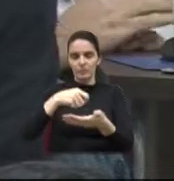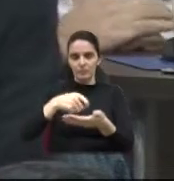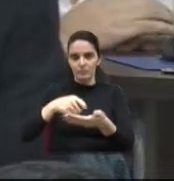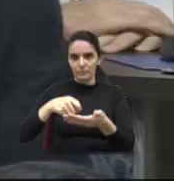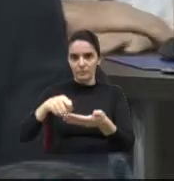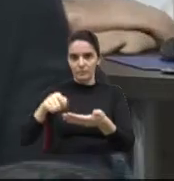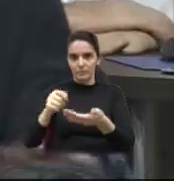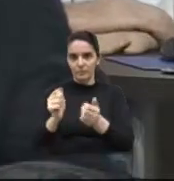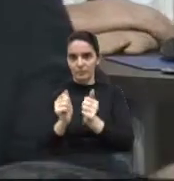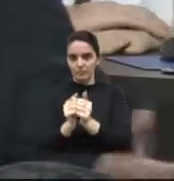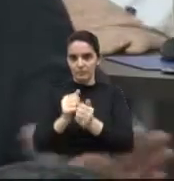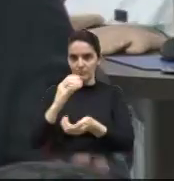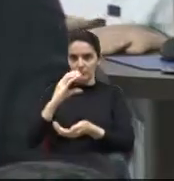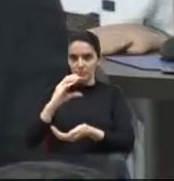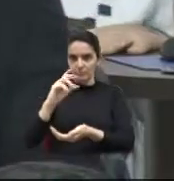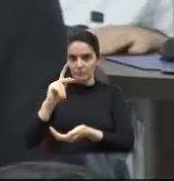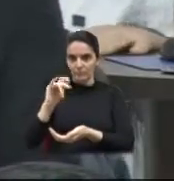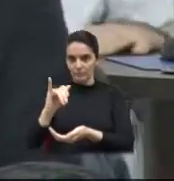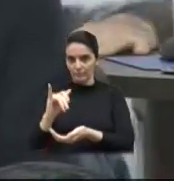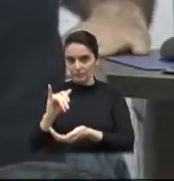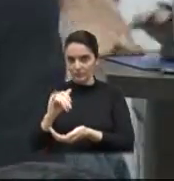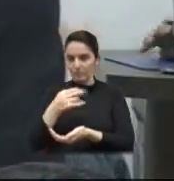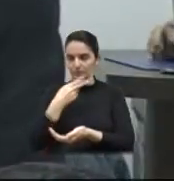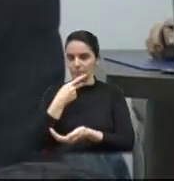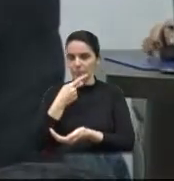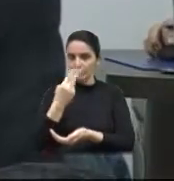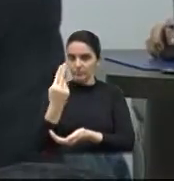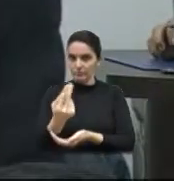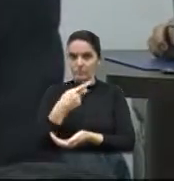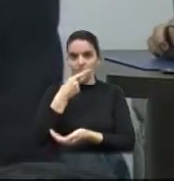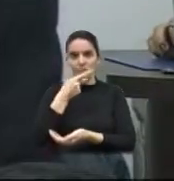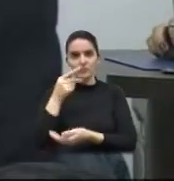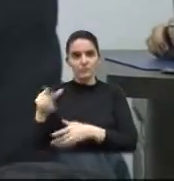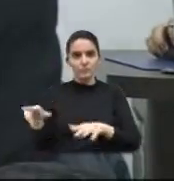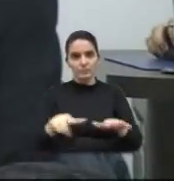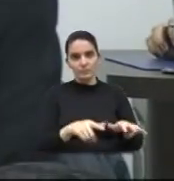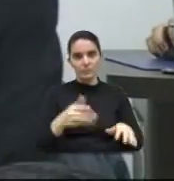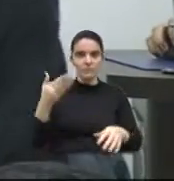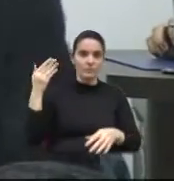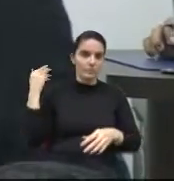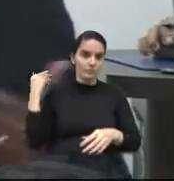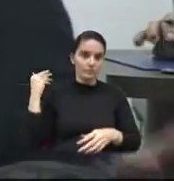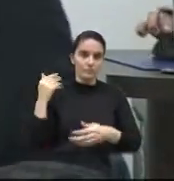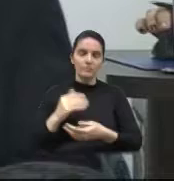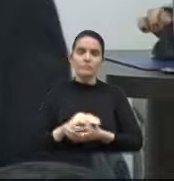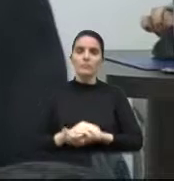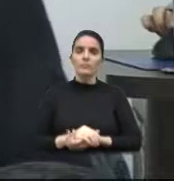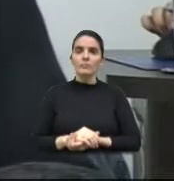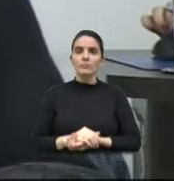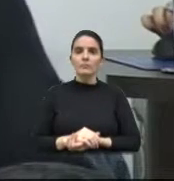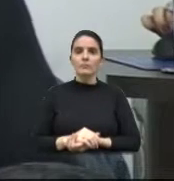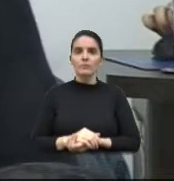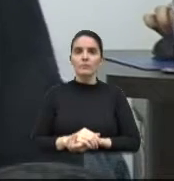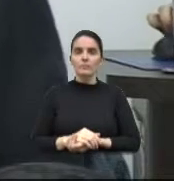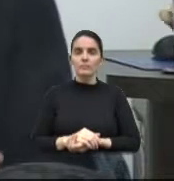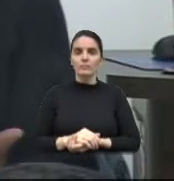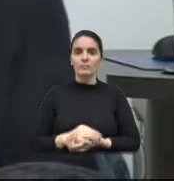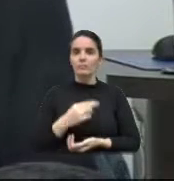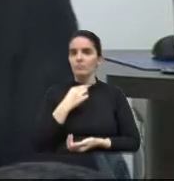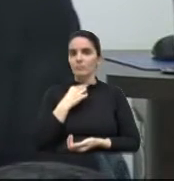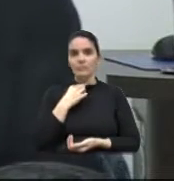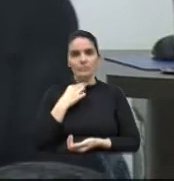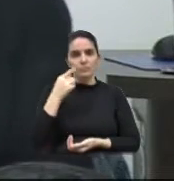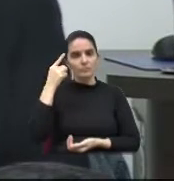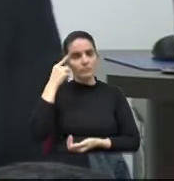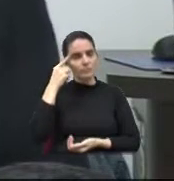a CPI. Como disse semana passada nesta casa, não me rotulem como